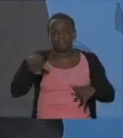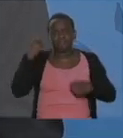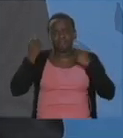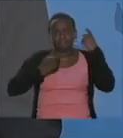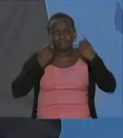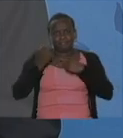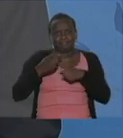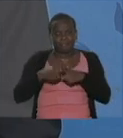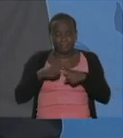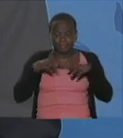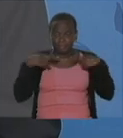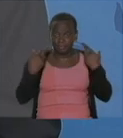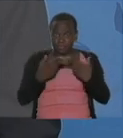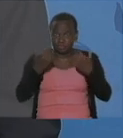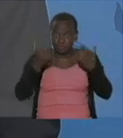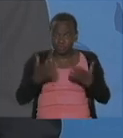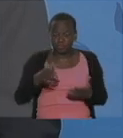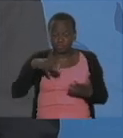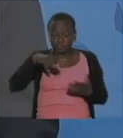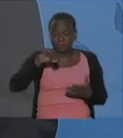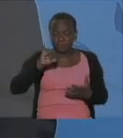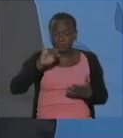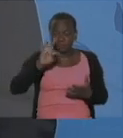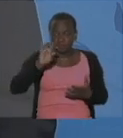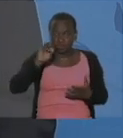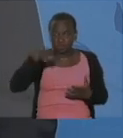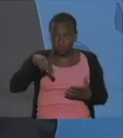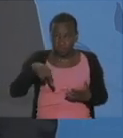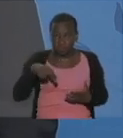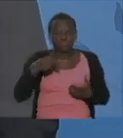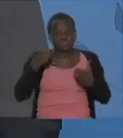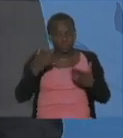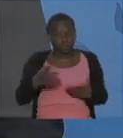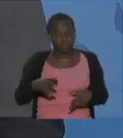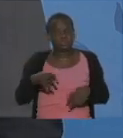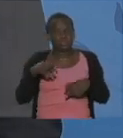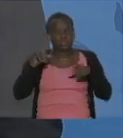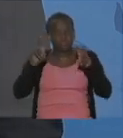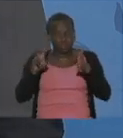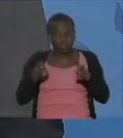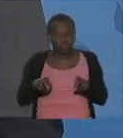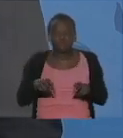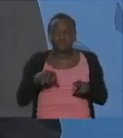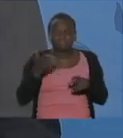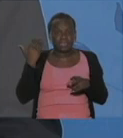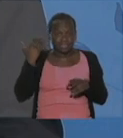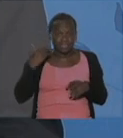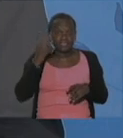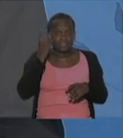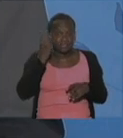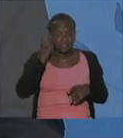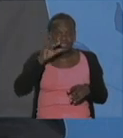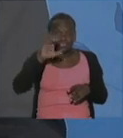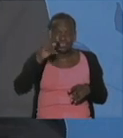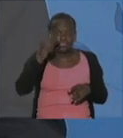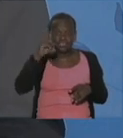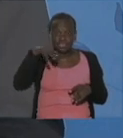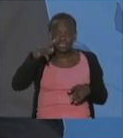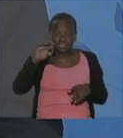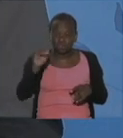preocupação durante a audiência pública o deputado Milton Rangel tocou nesse assunto na oportunidade o deputado Chiquinho da